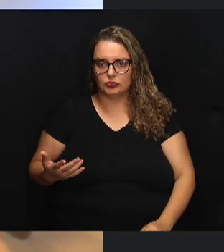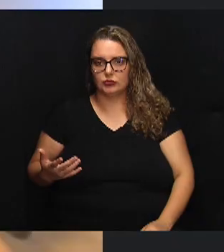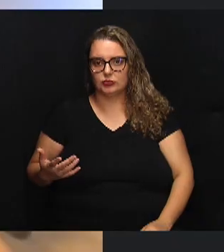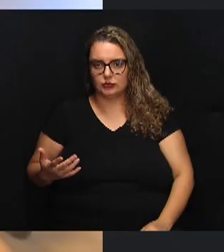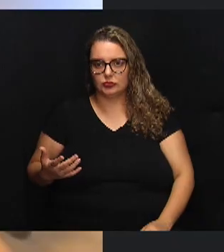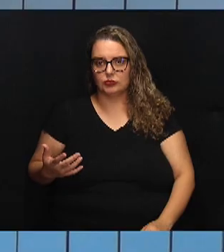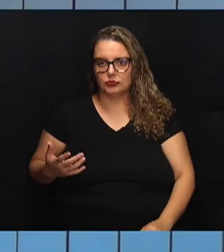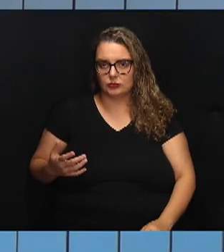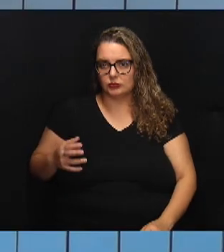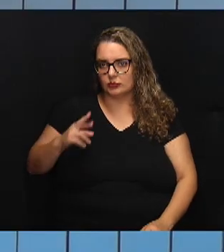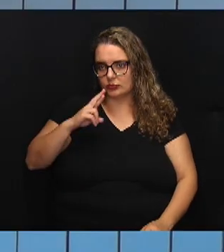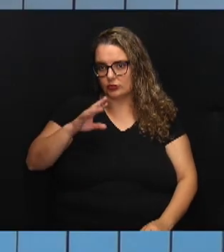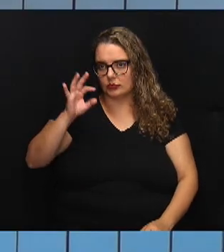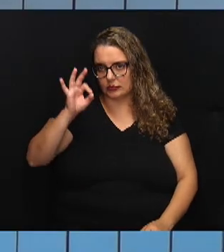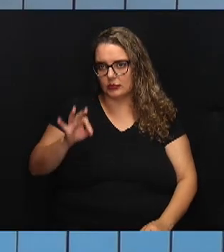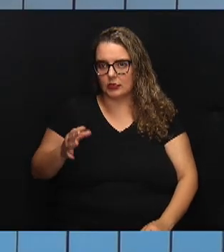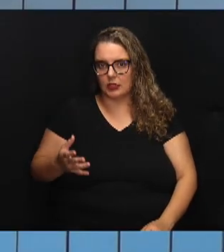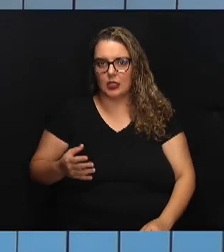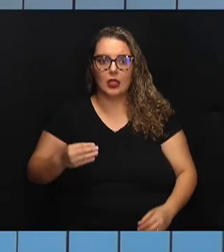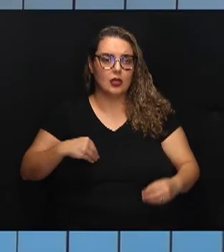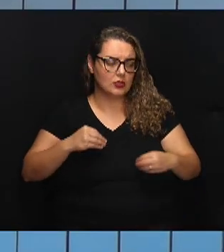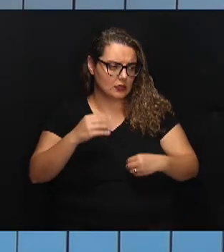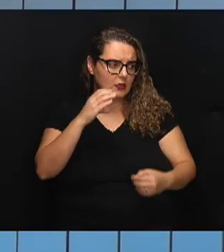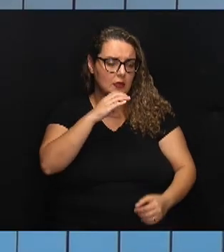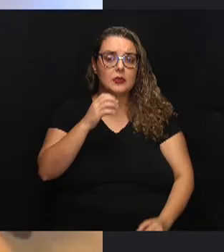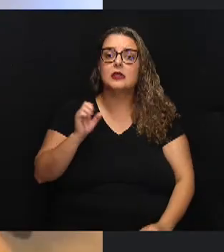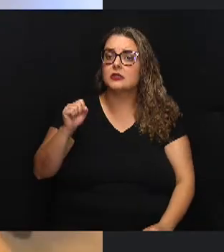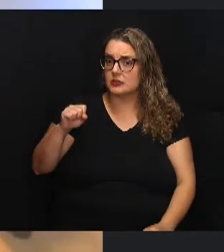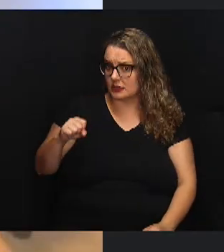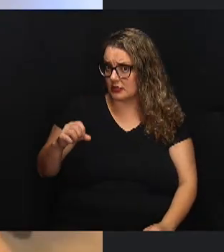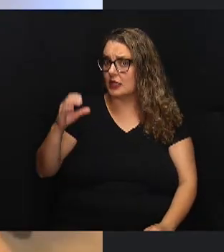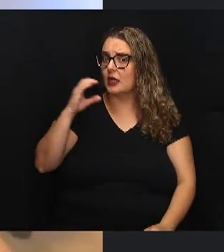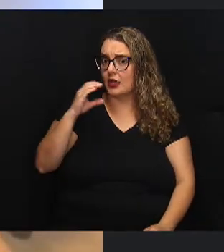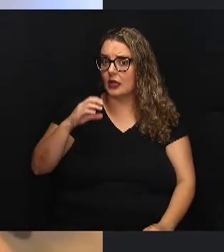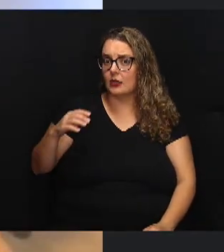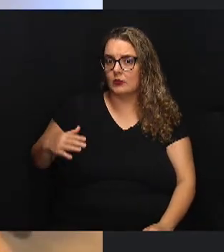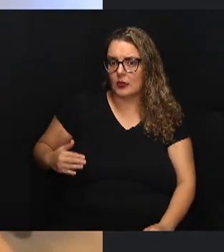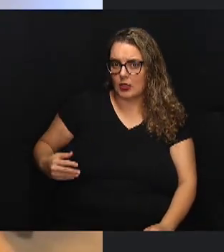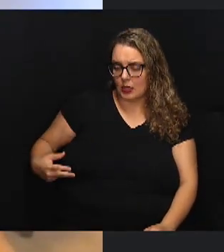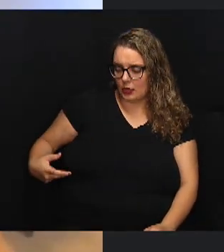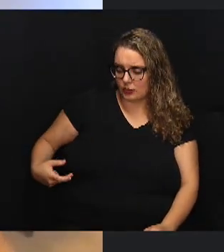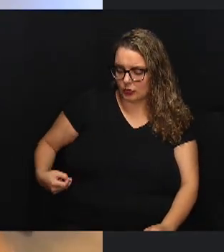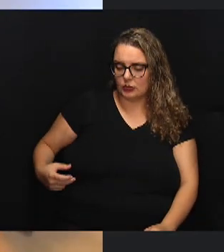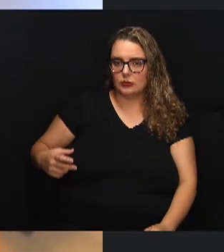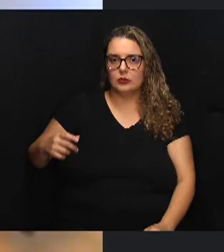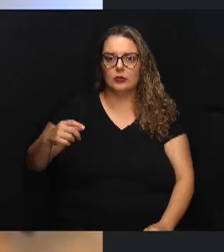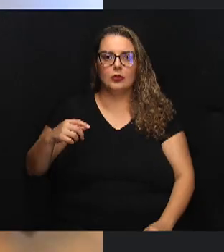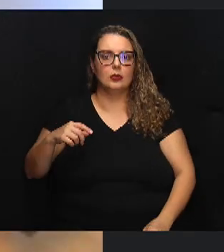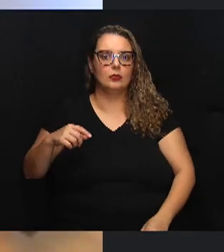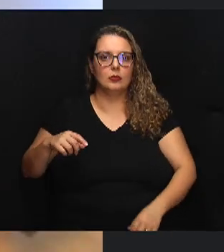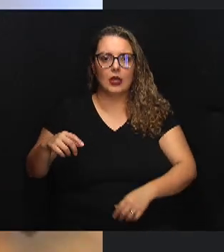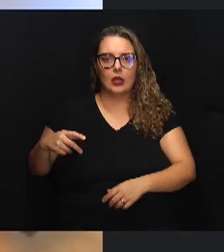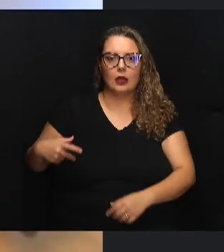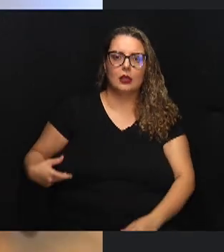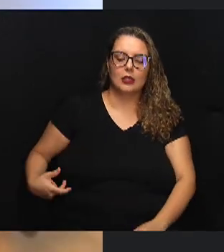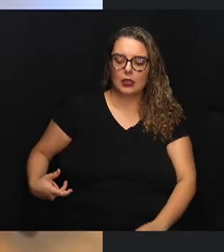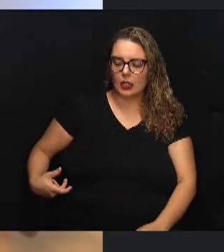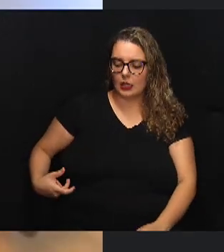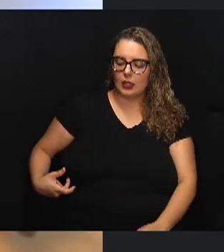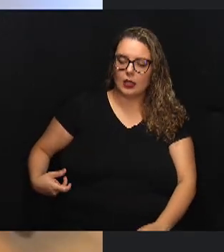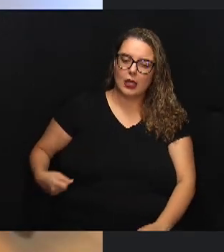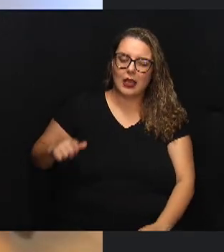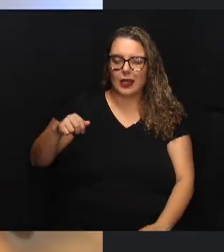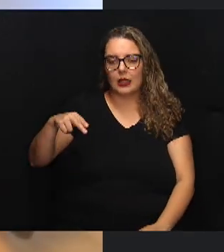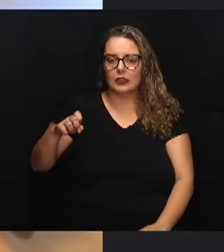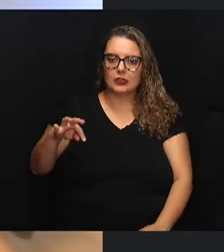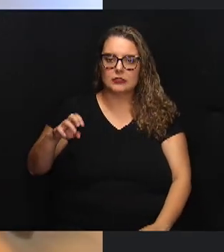então. Geralmente é rápido, geralmente é com anestesia local. A dor é relacionada apenas a um